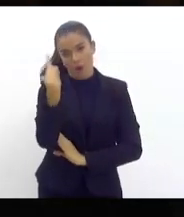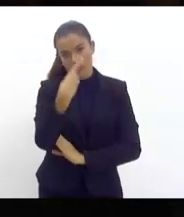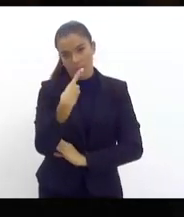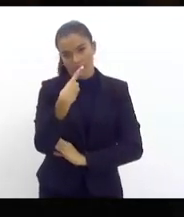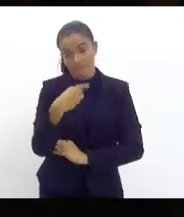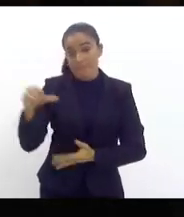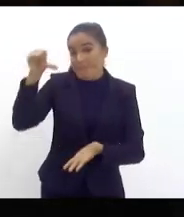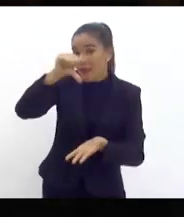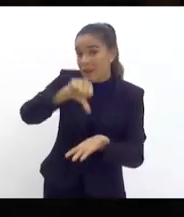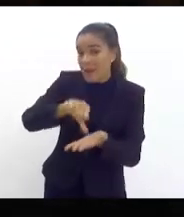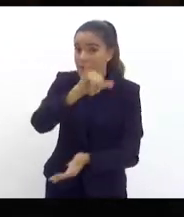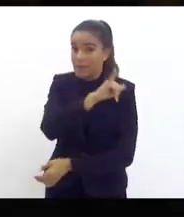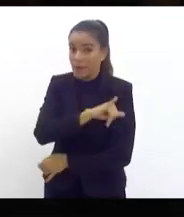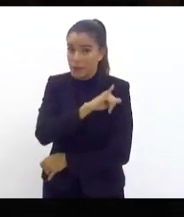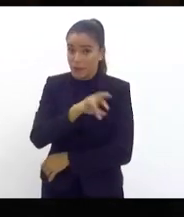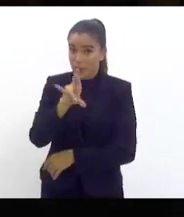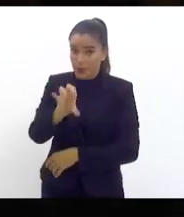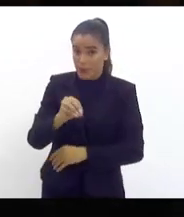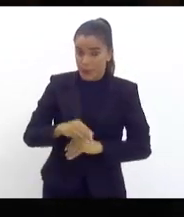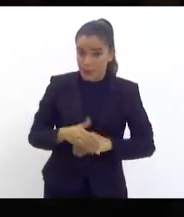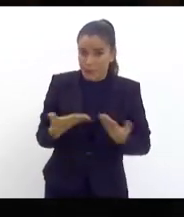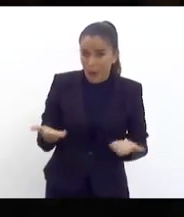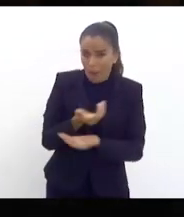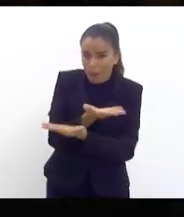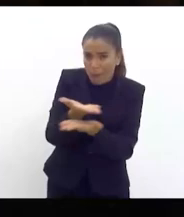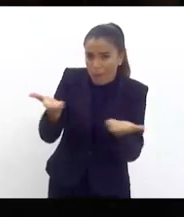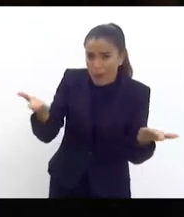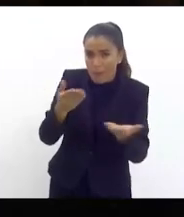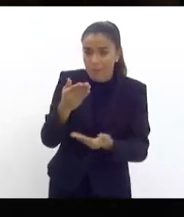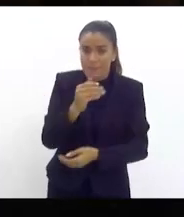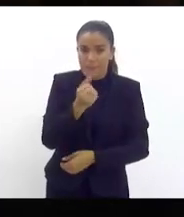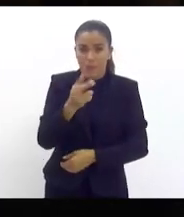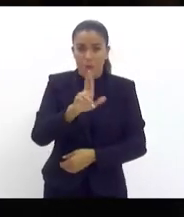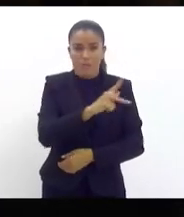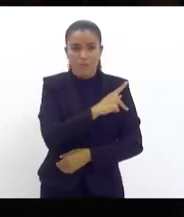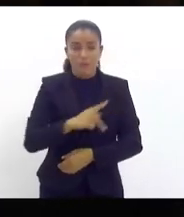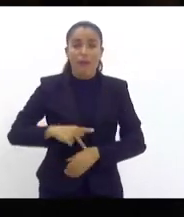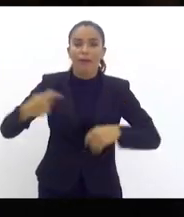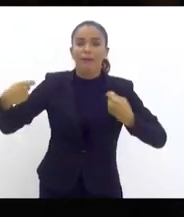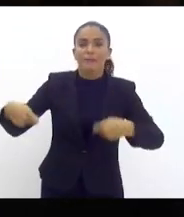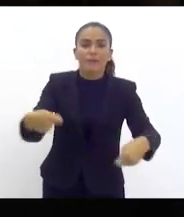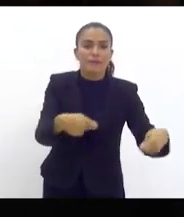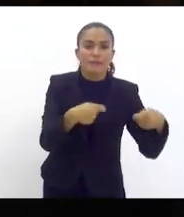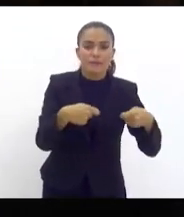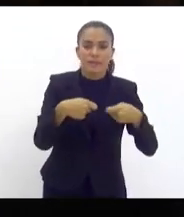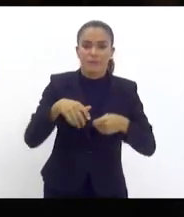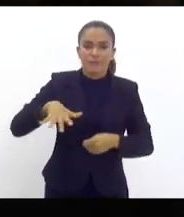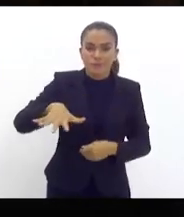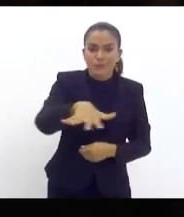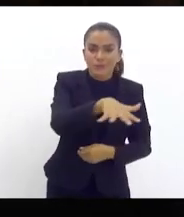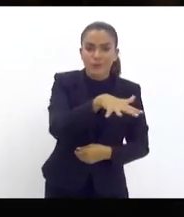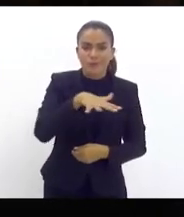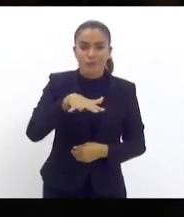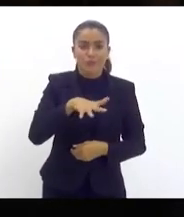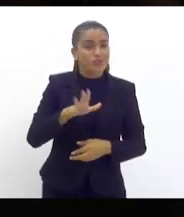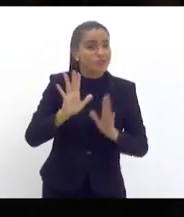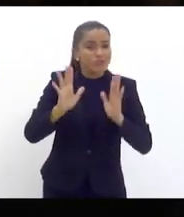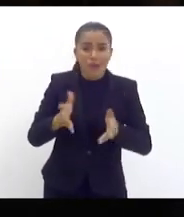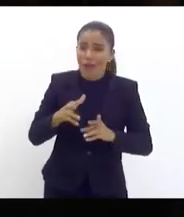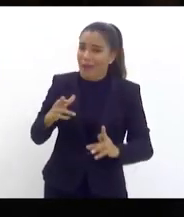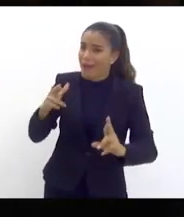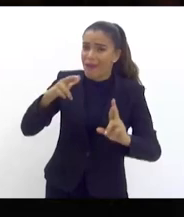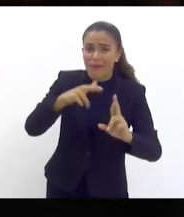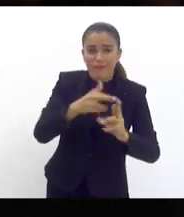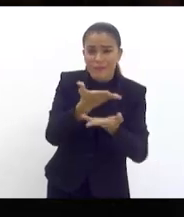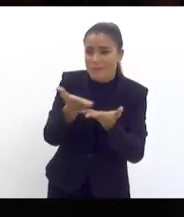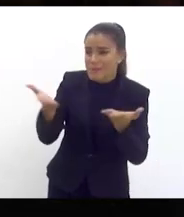Janeiro. Então, o que a gente está trazendo aqui, senhor presidente, é a necessidade de ter um espaço que já é referenciado por